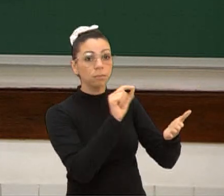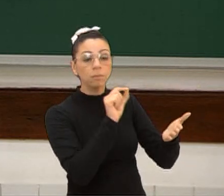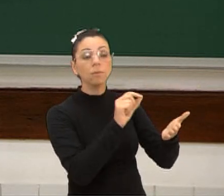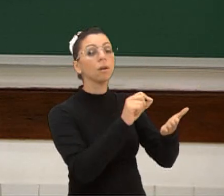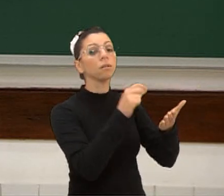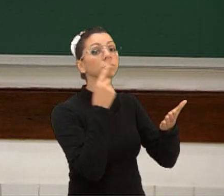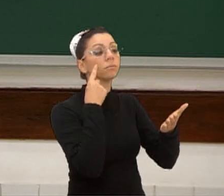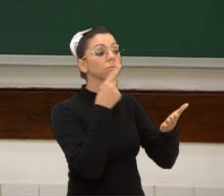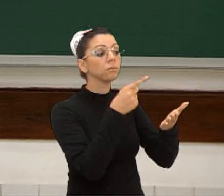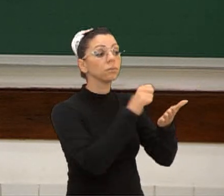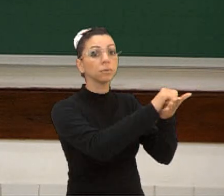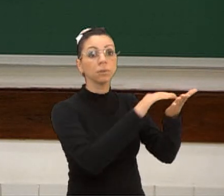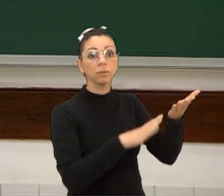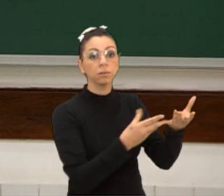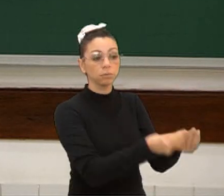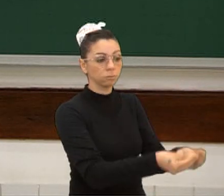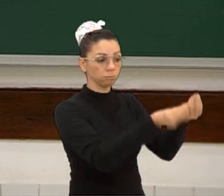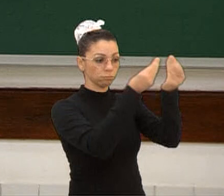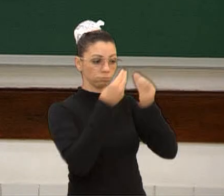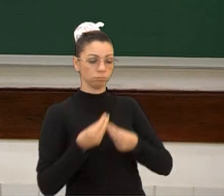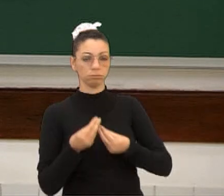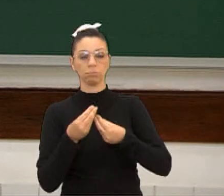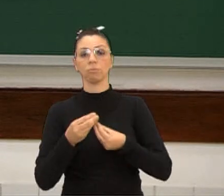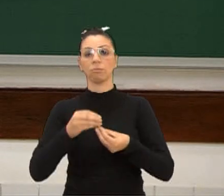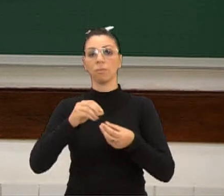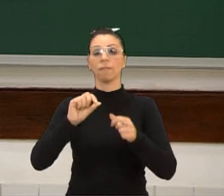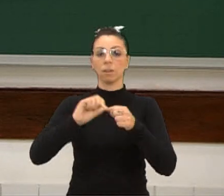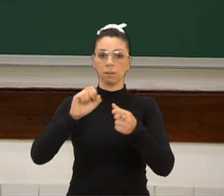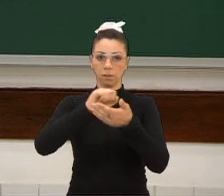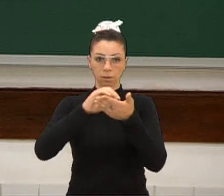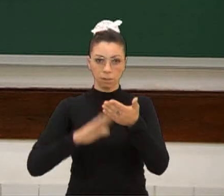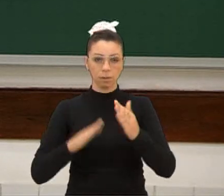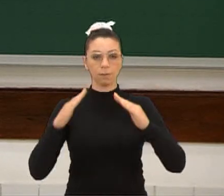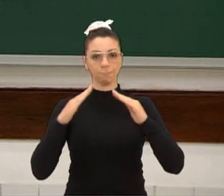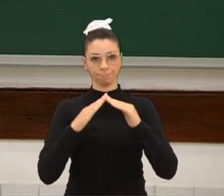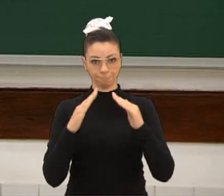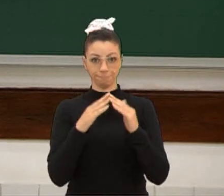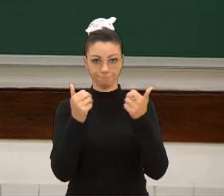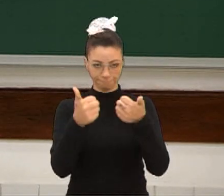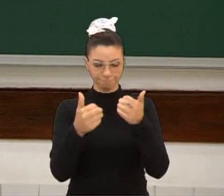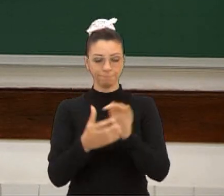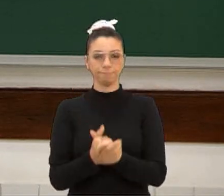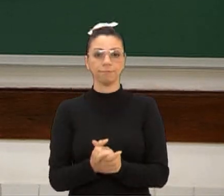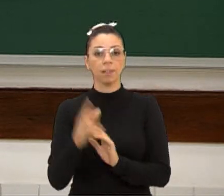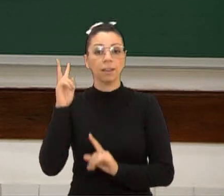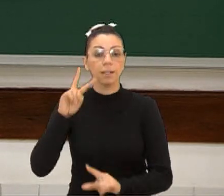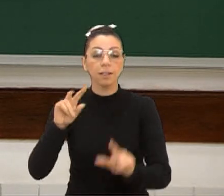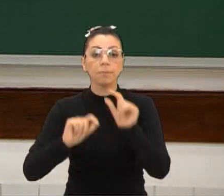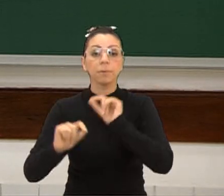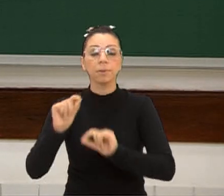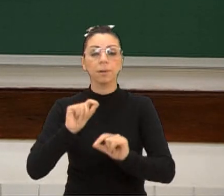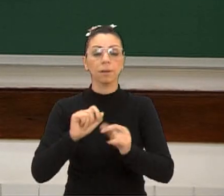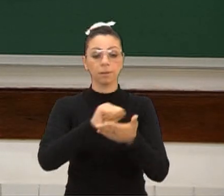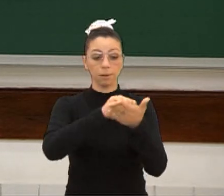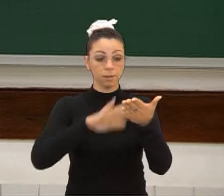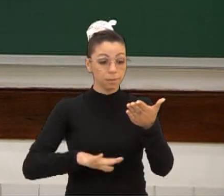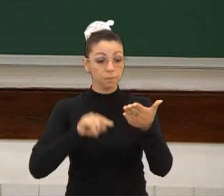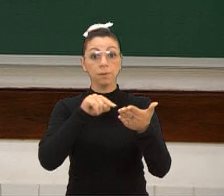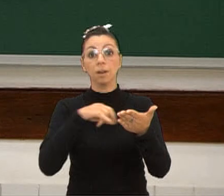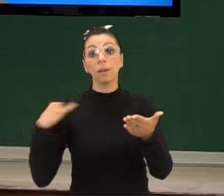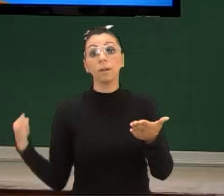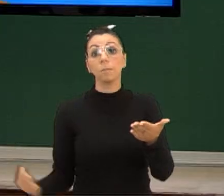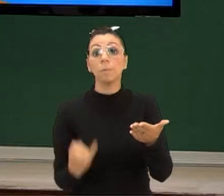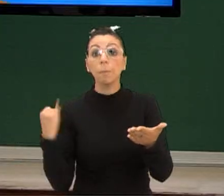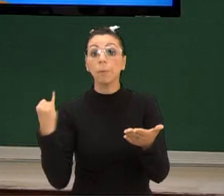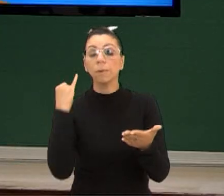as atividades que a escola está disponibilizando para vocês fazerem em casa. Lembro sempre que as atividades são muito importantes